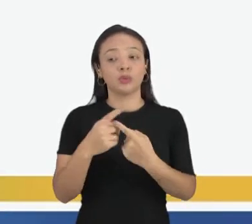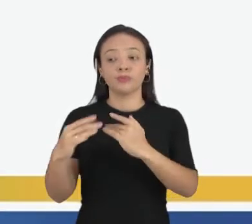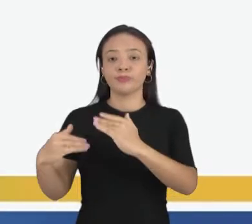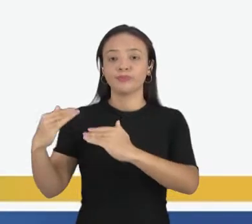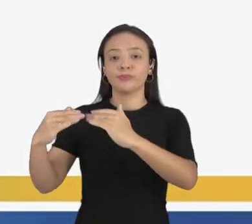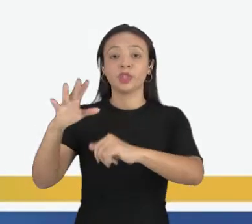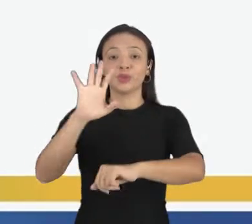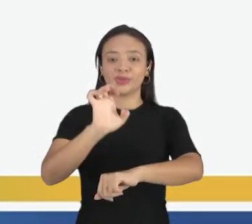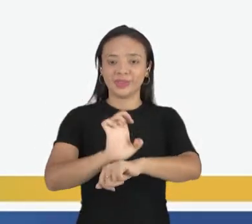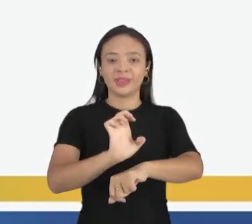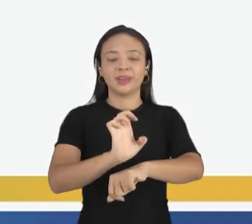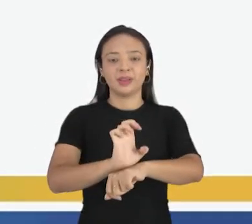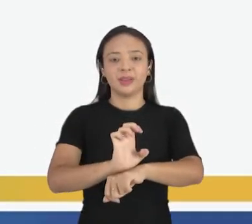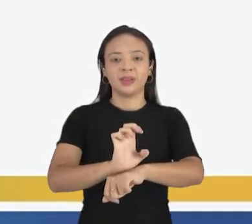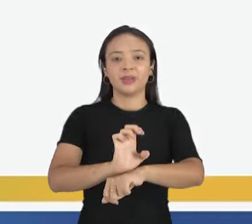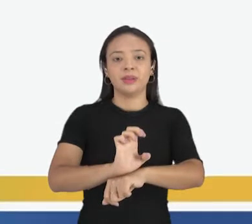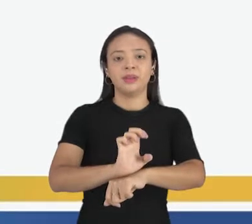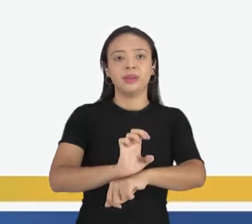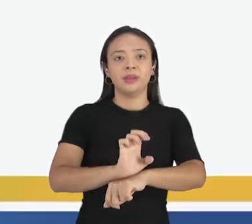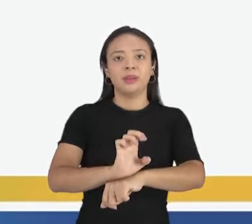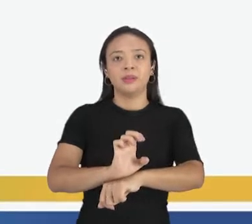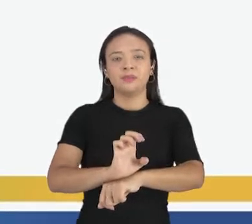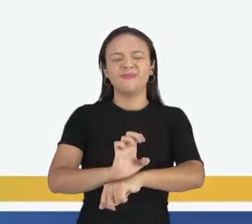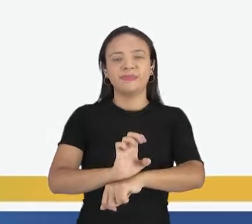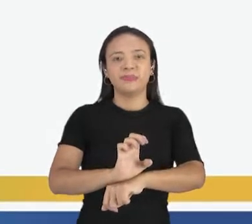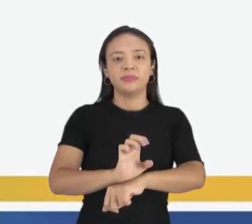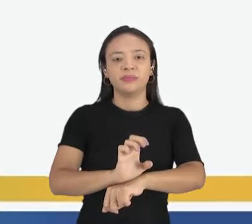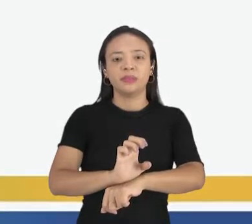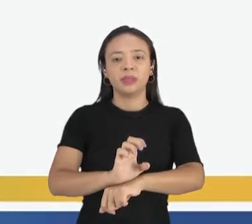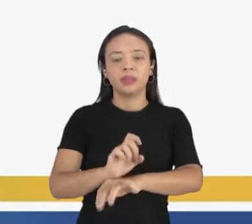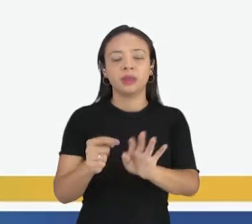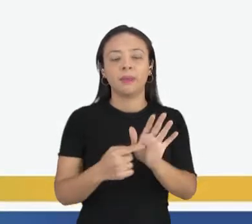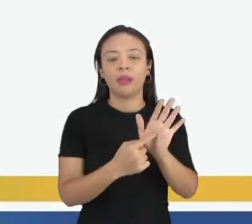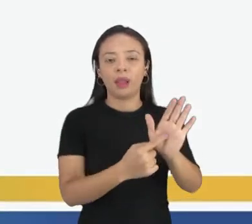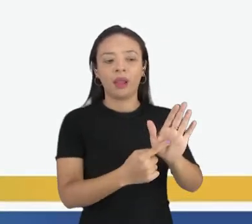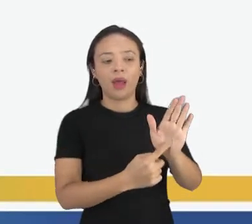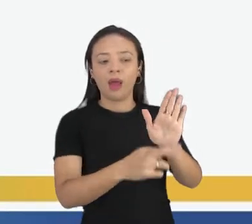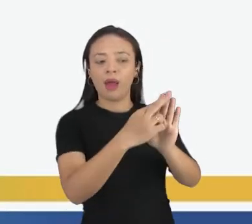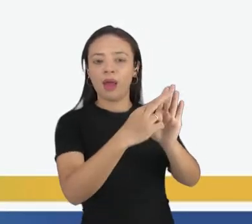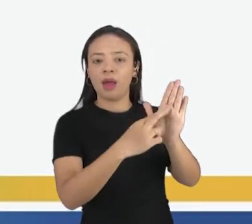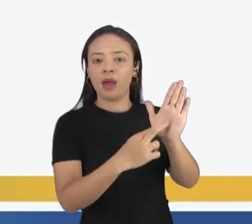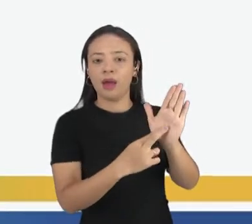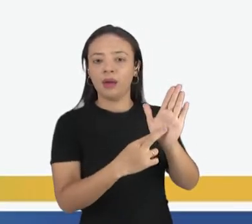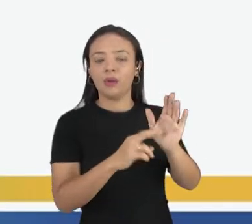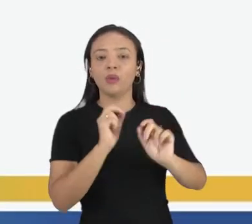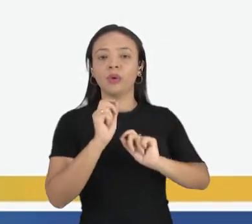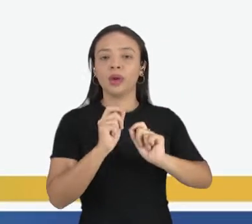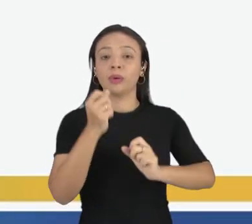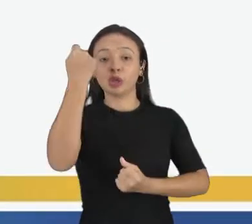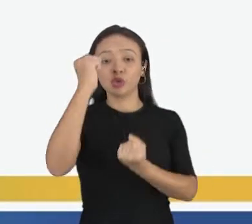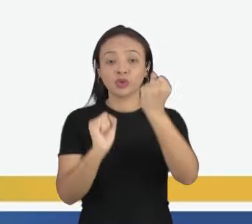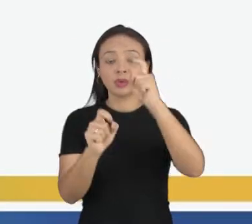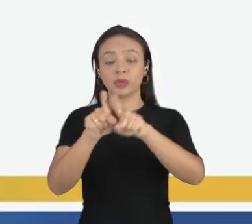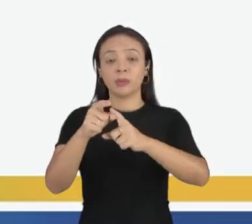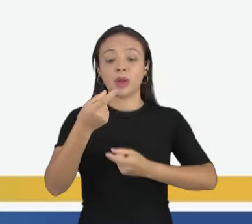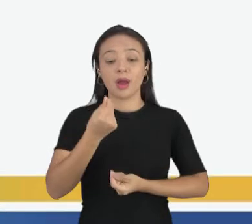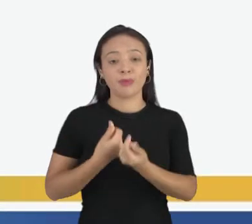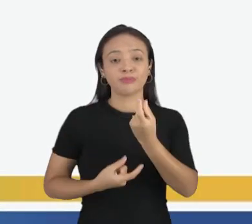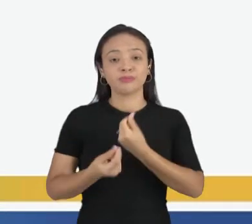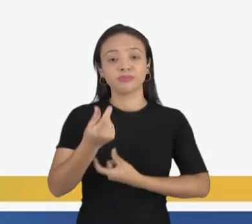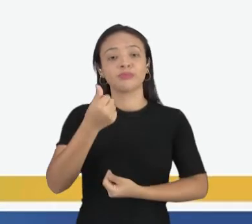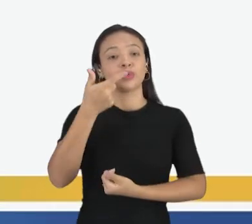Estado ele vai traçar metas para que essa economia, essa industrialização, ela